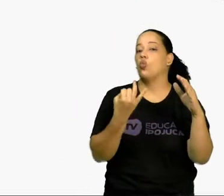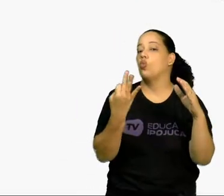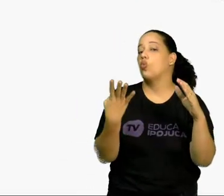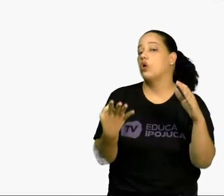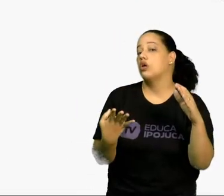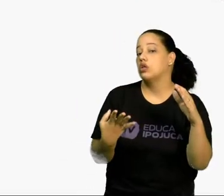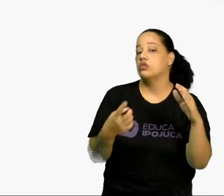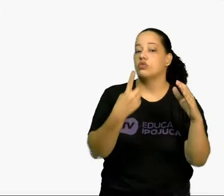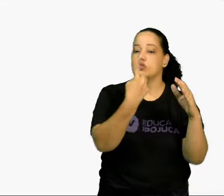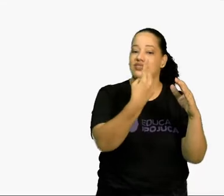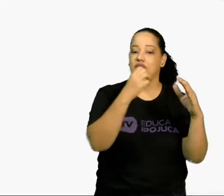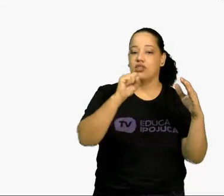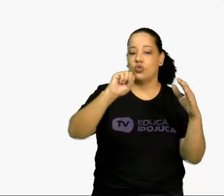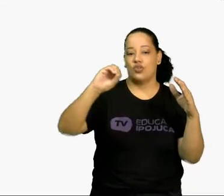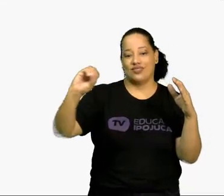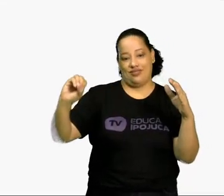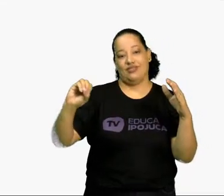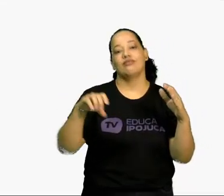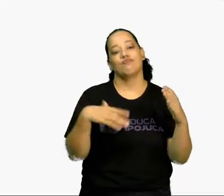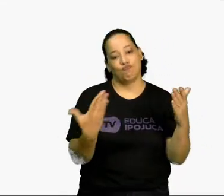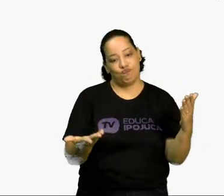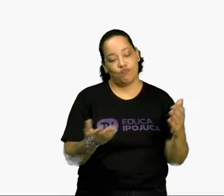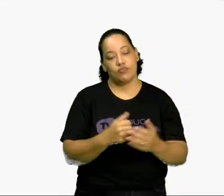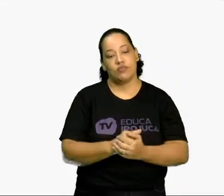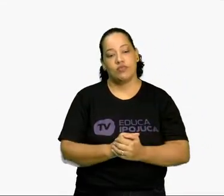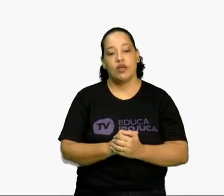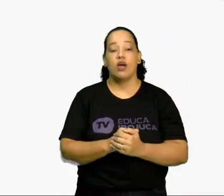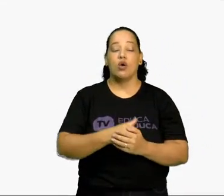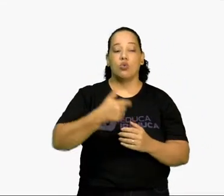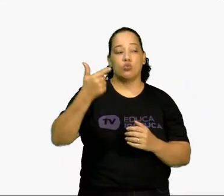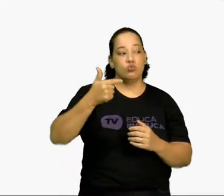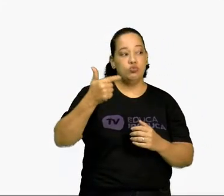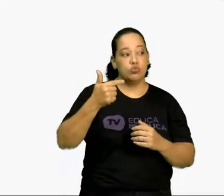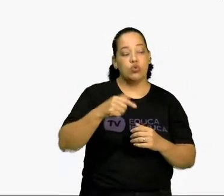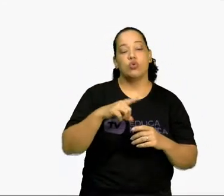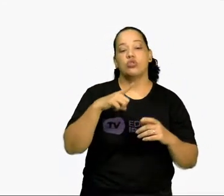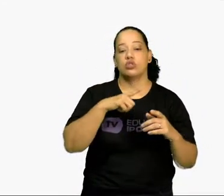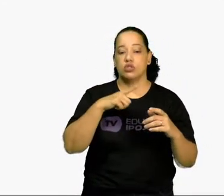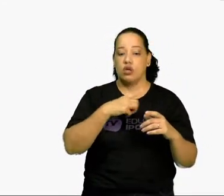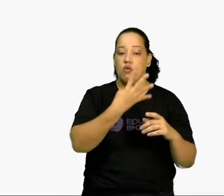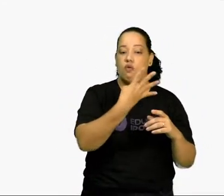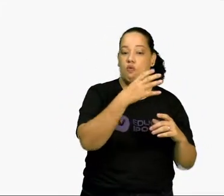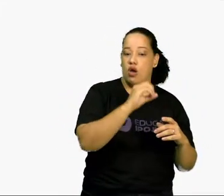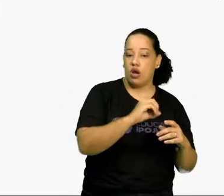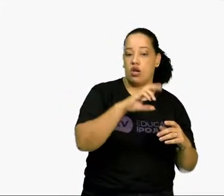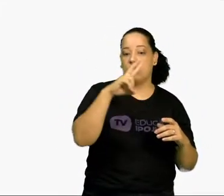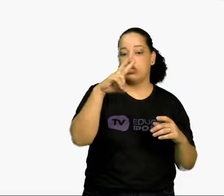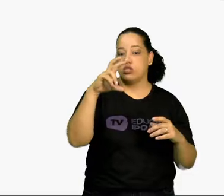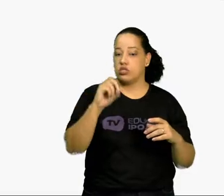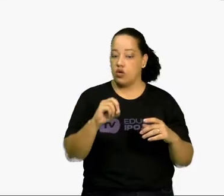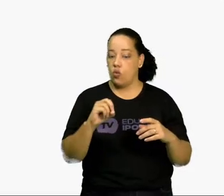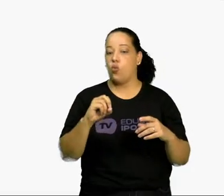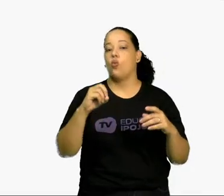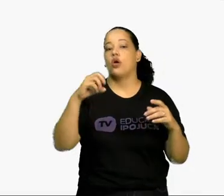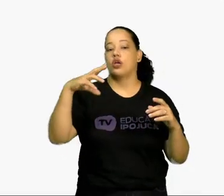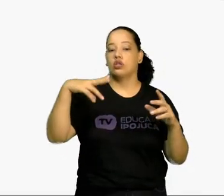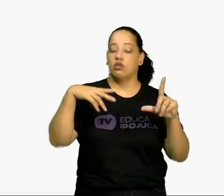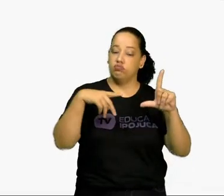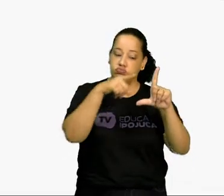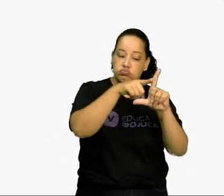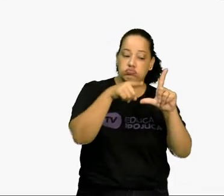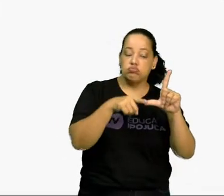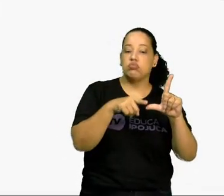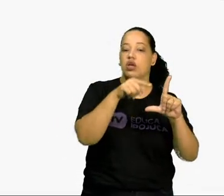igual a 180 no segundo caso 40 Graus 50° 90